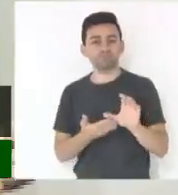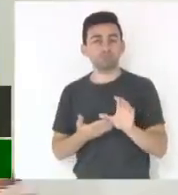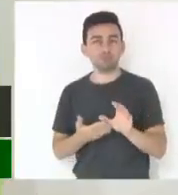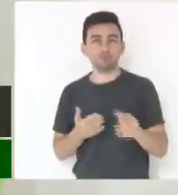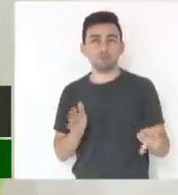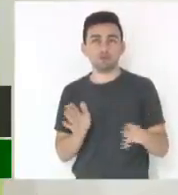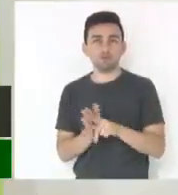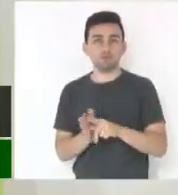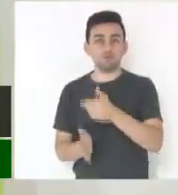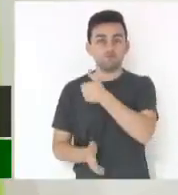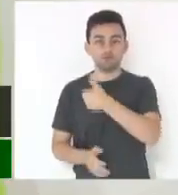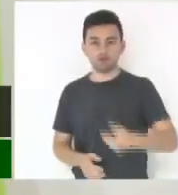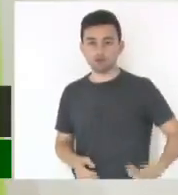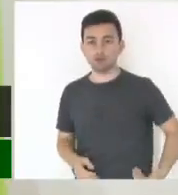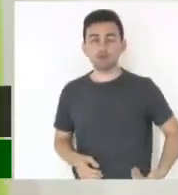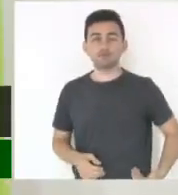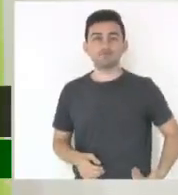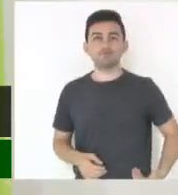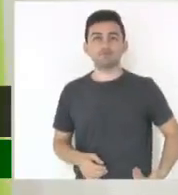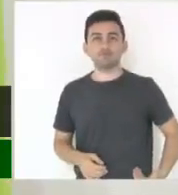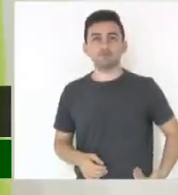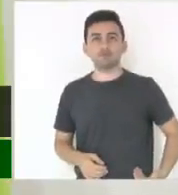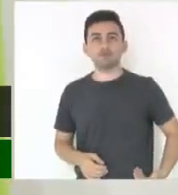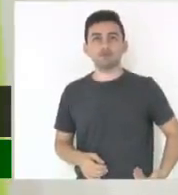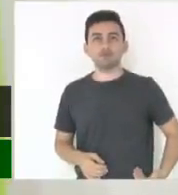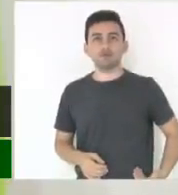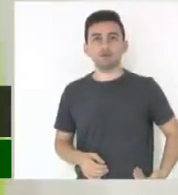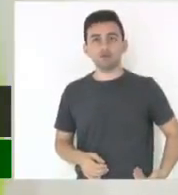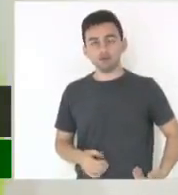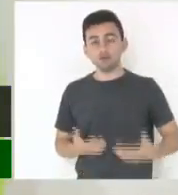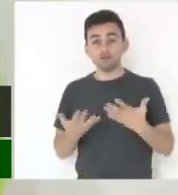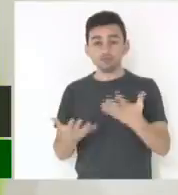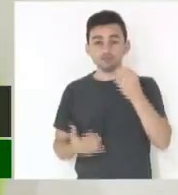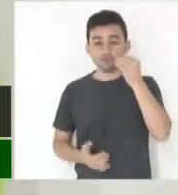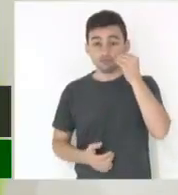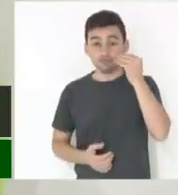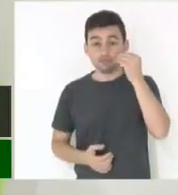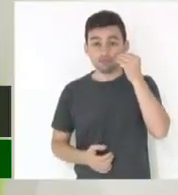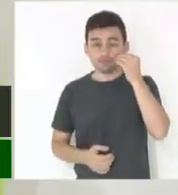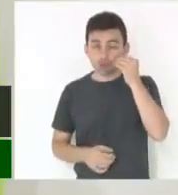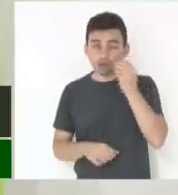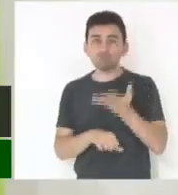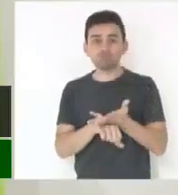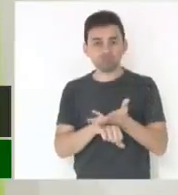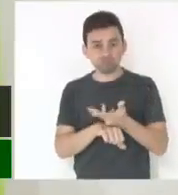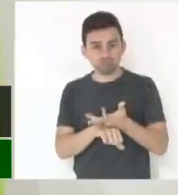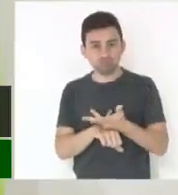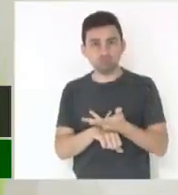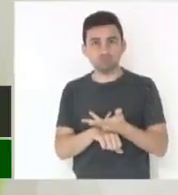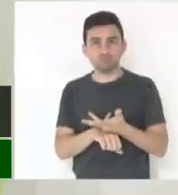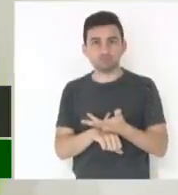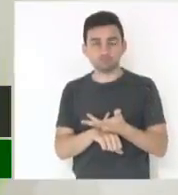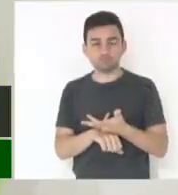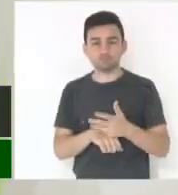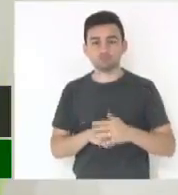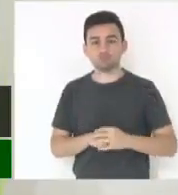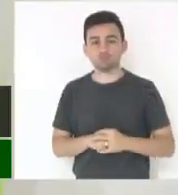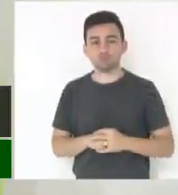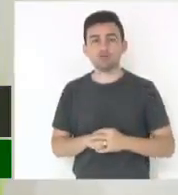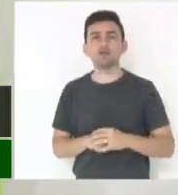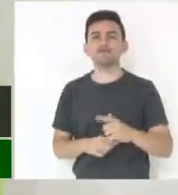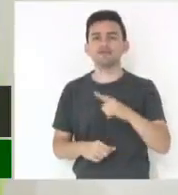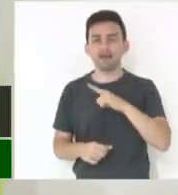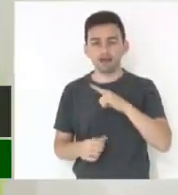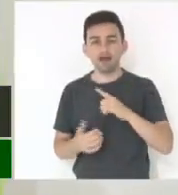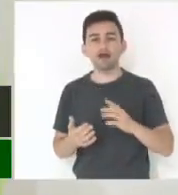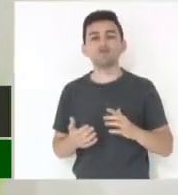Estado, junto aos deputados, para tentar agilizar. Nós tivemos aí algumas